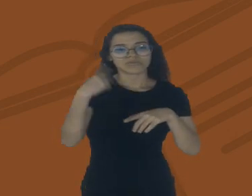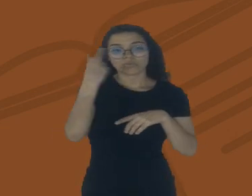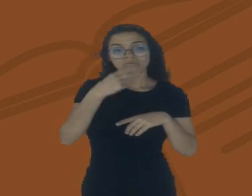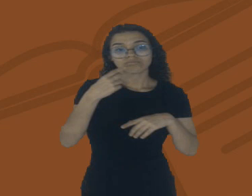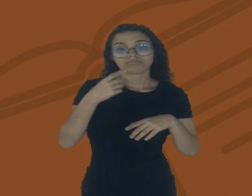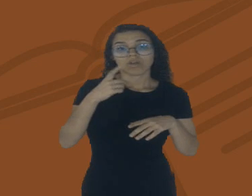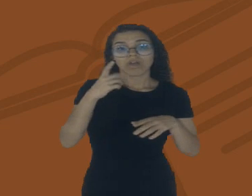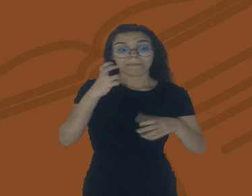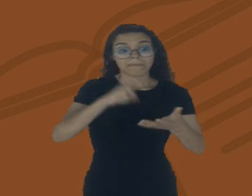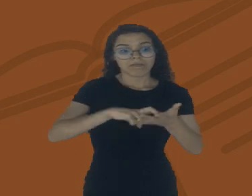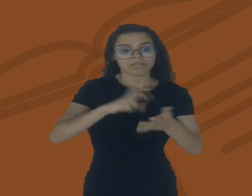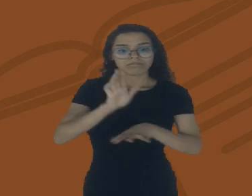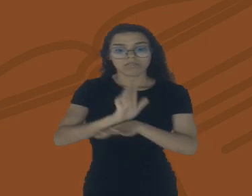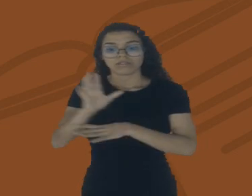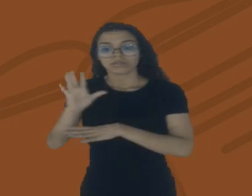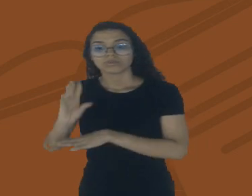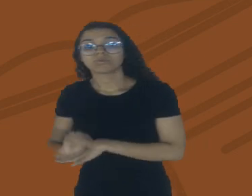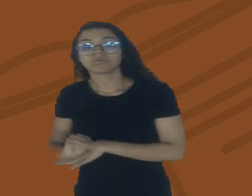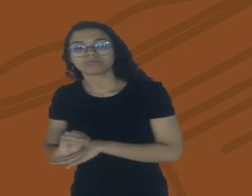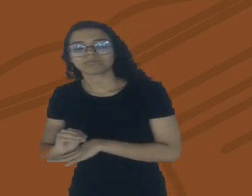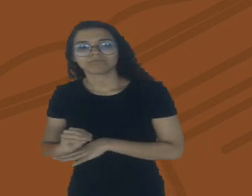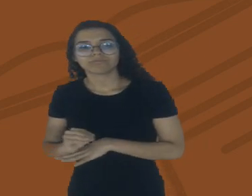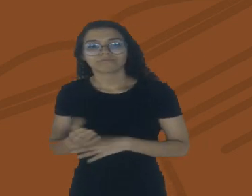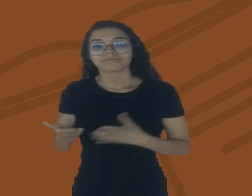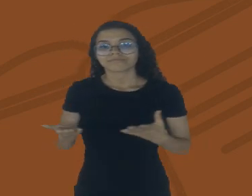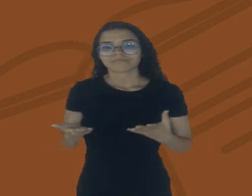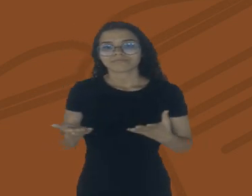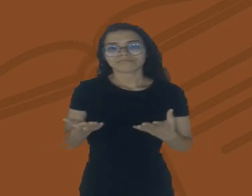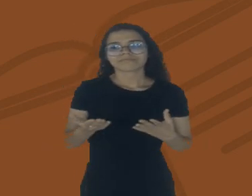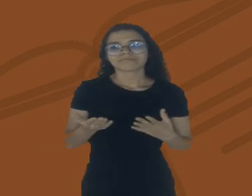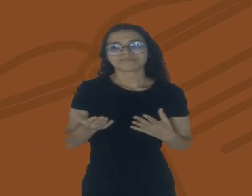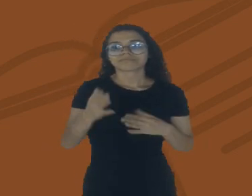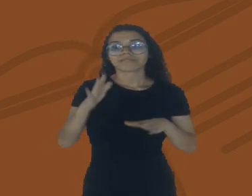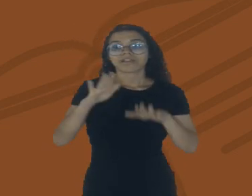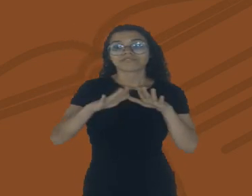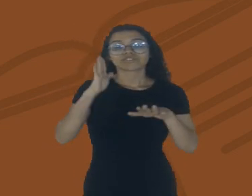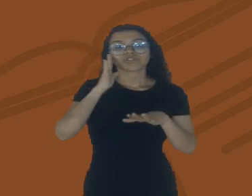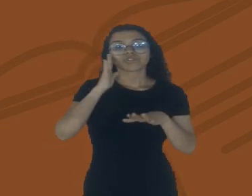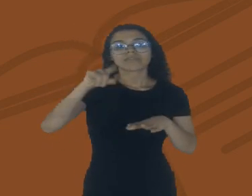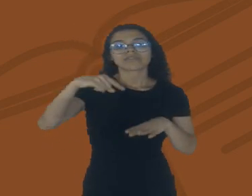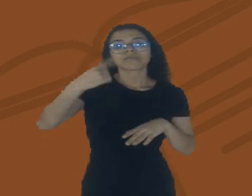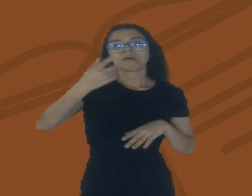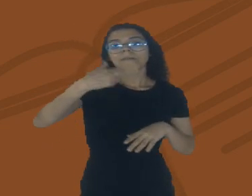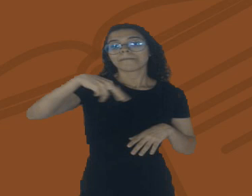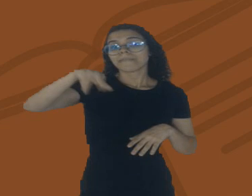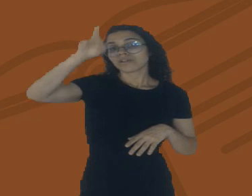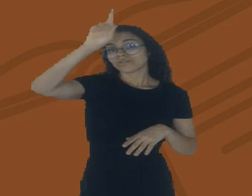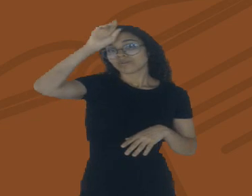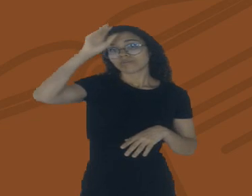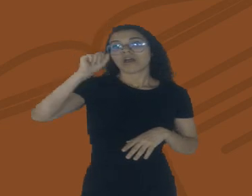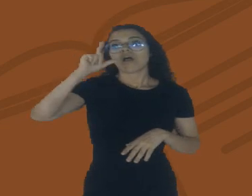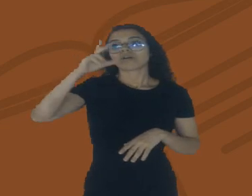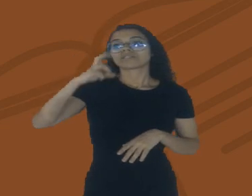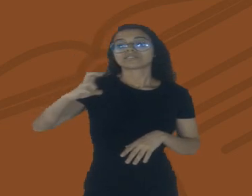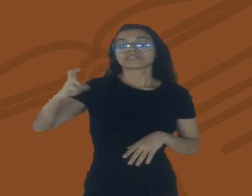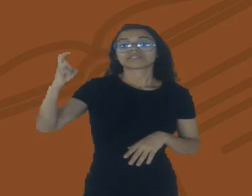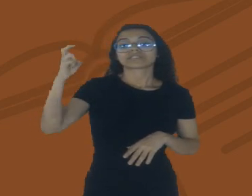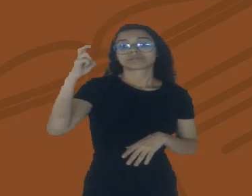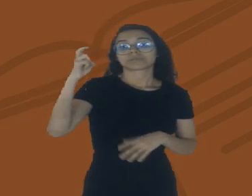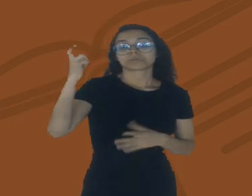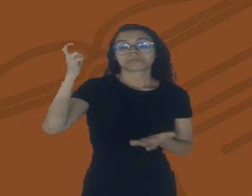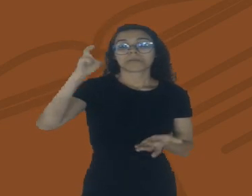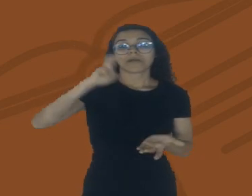E consequentemente vão dormir depois da meia-noite para acordar às 5 horas da manhã